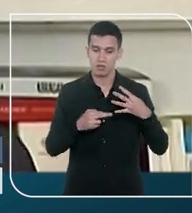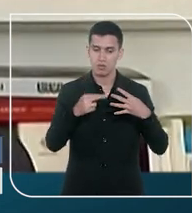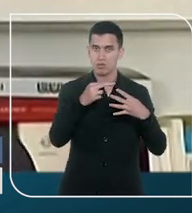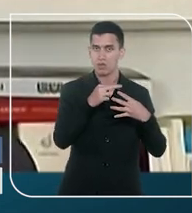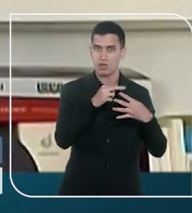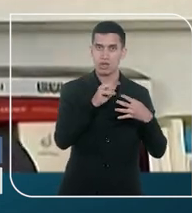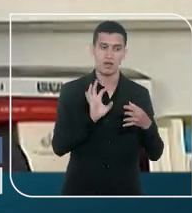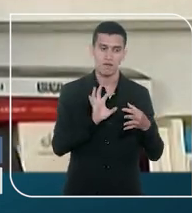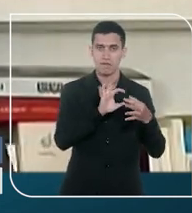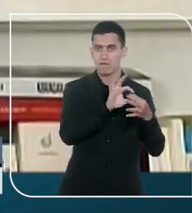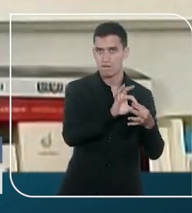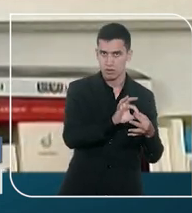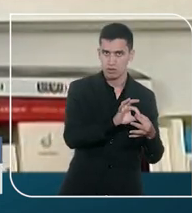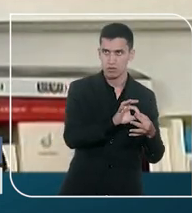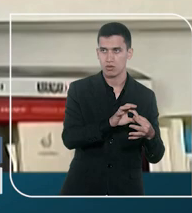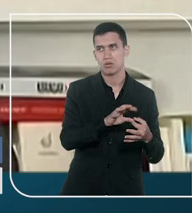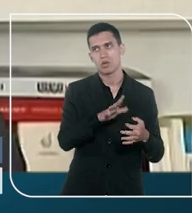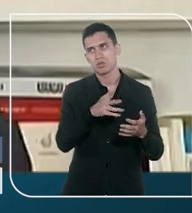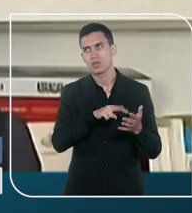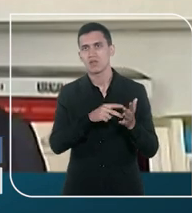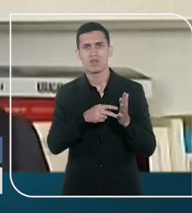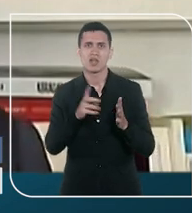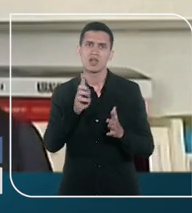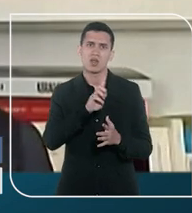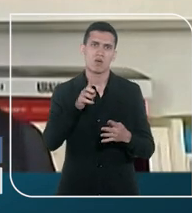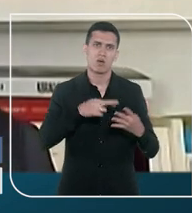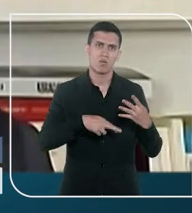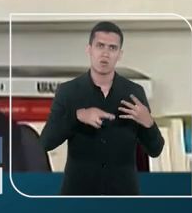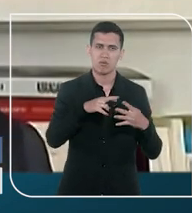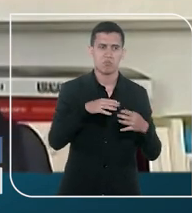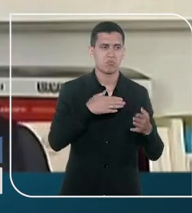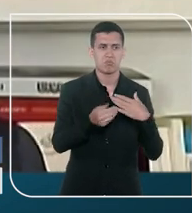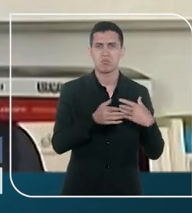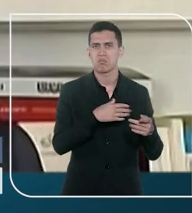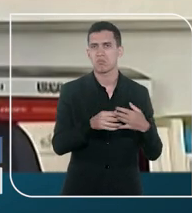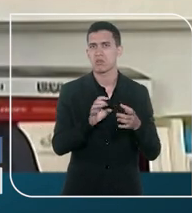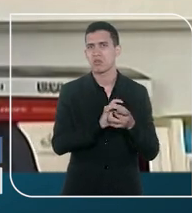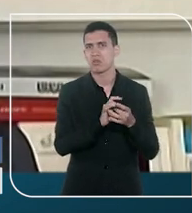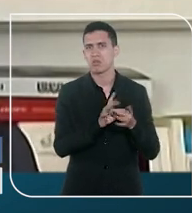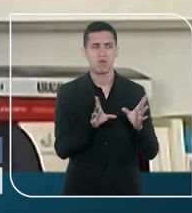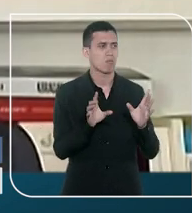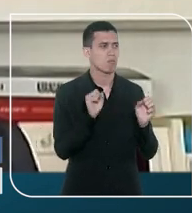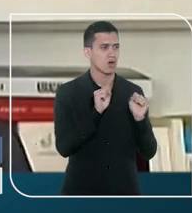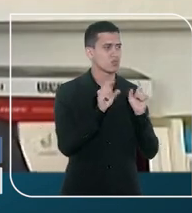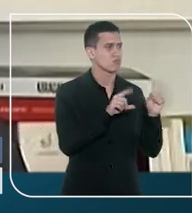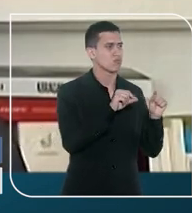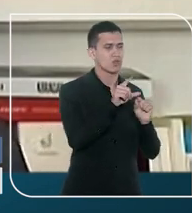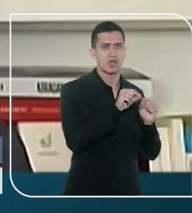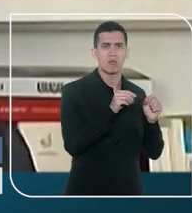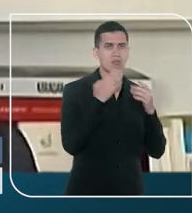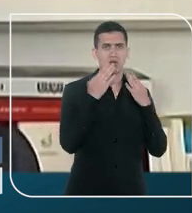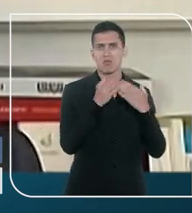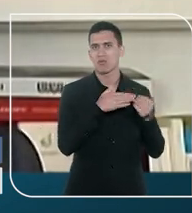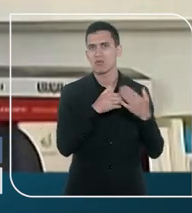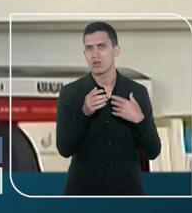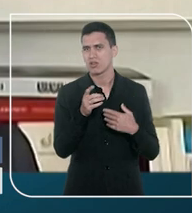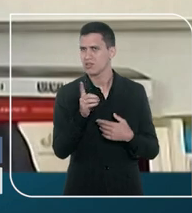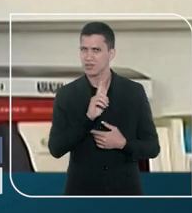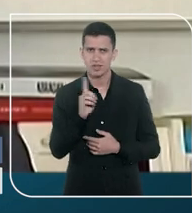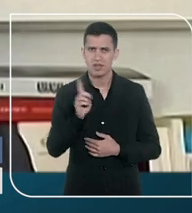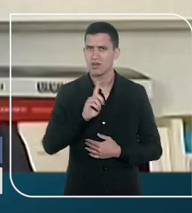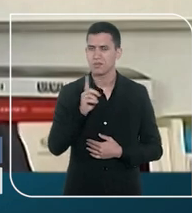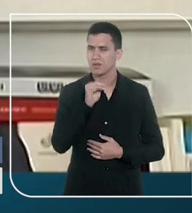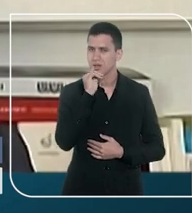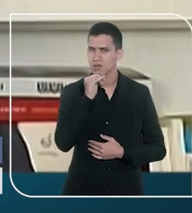fundamentação vinculada, ou seja, não é um recurso de fundamentação livre, né? Um recurso de fundamentação livre, por exemplo, como recurso de apelação,